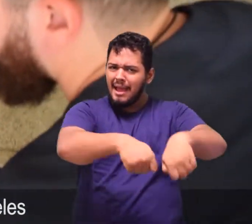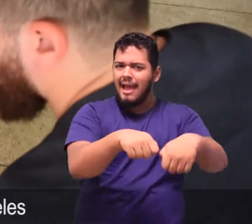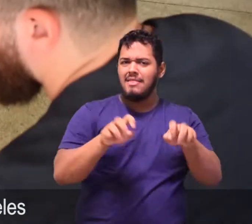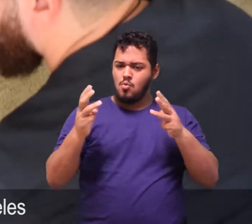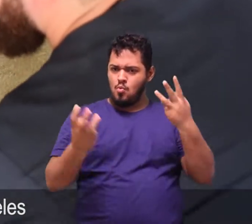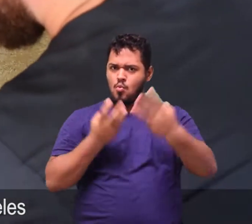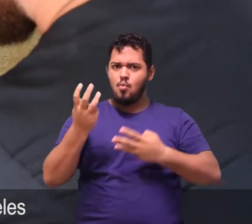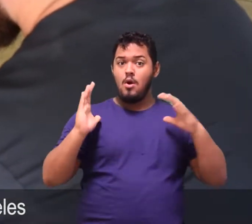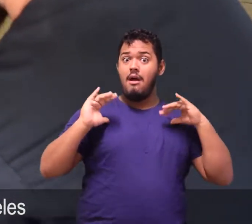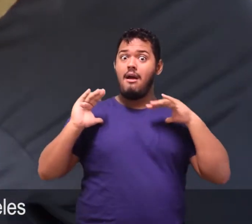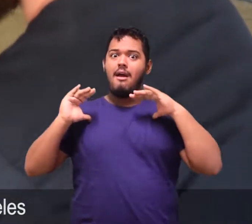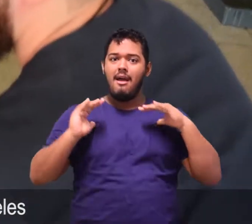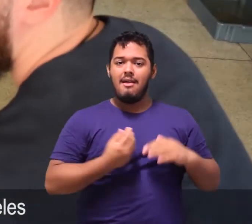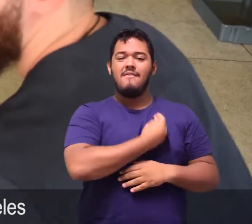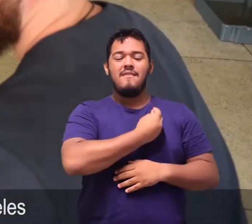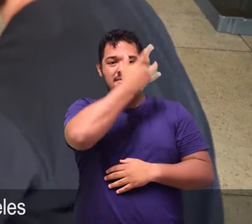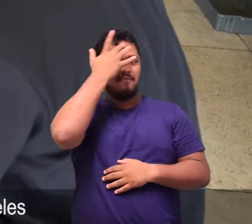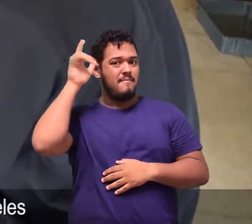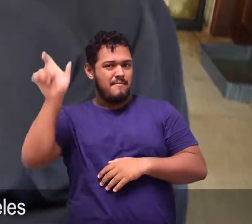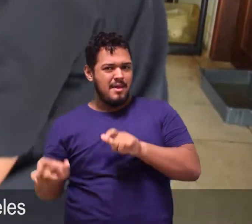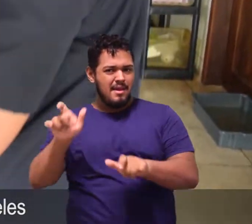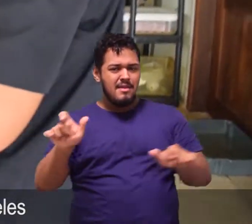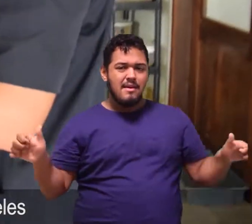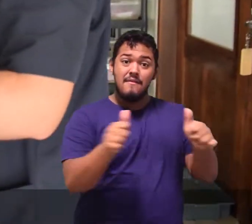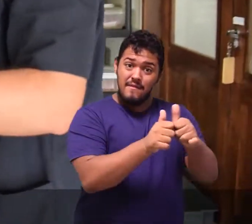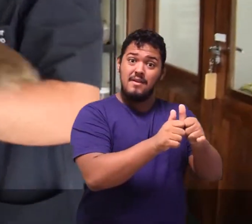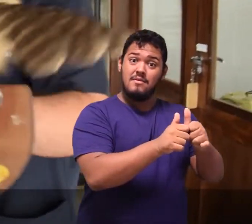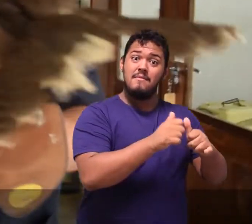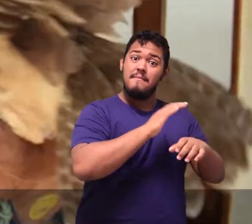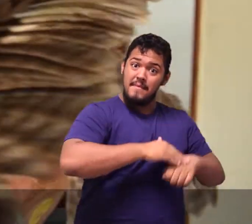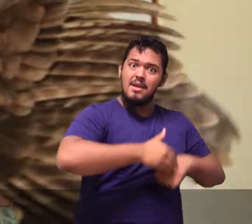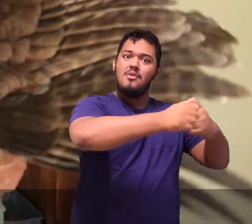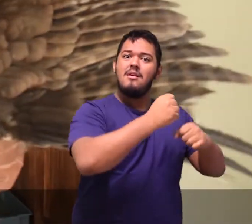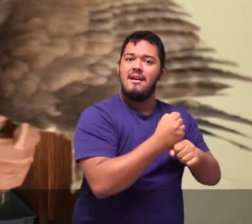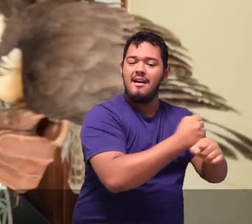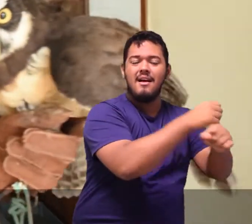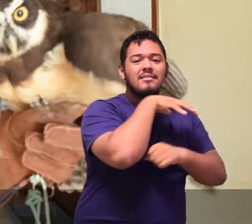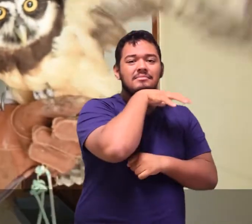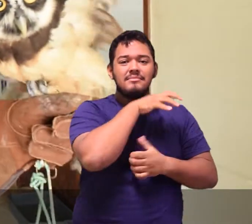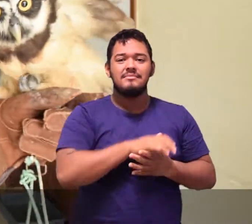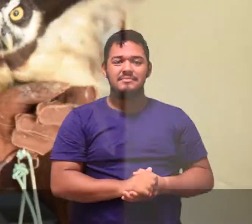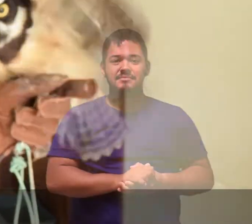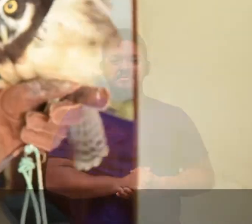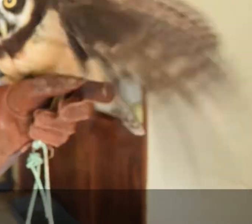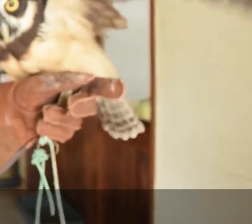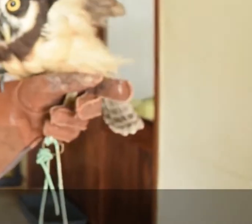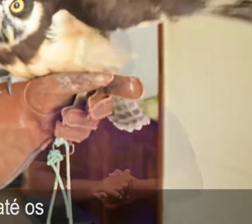estão juntas para tentar melhorar a qualidade de vida daqueles que acompanham a humanidade há muito